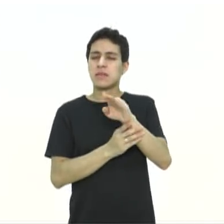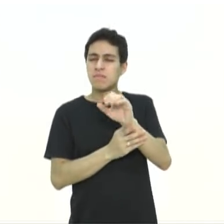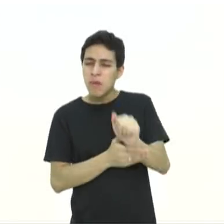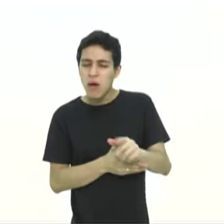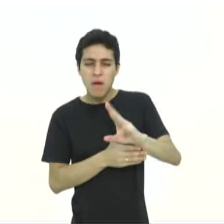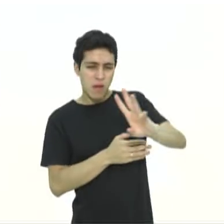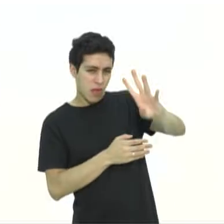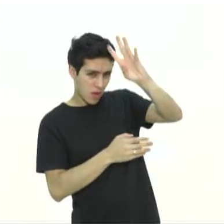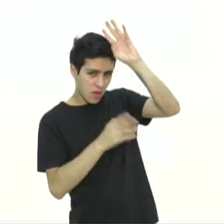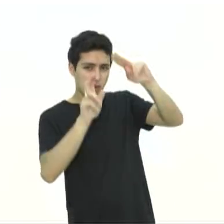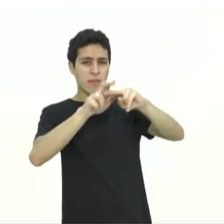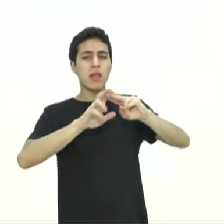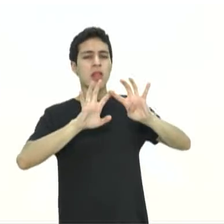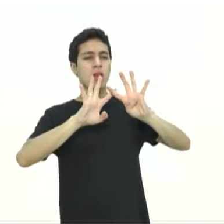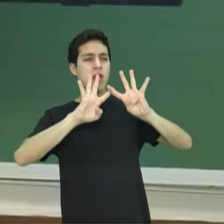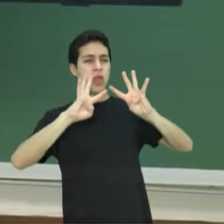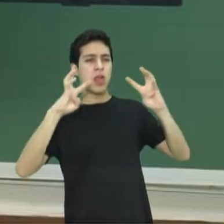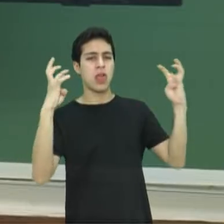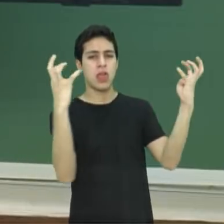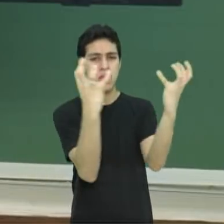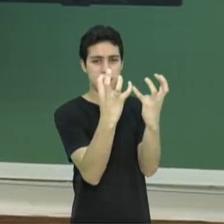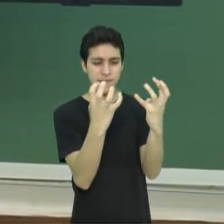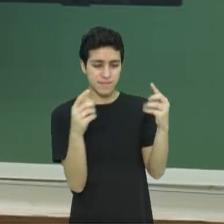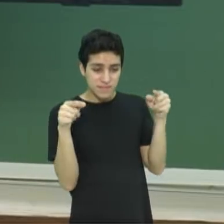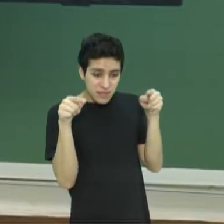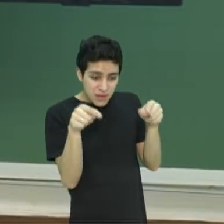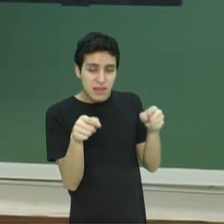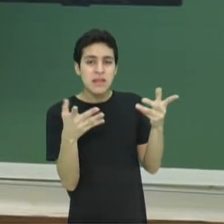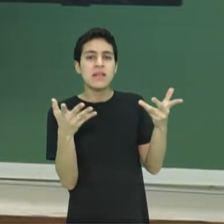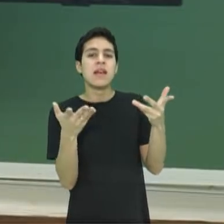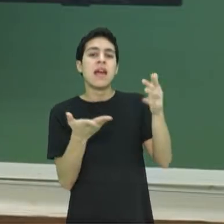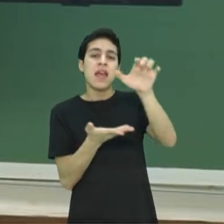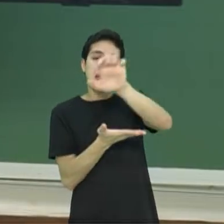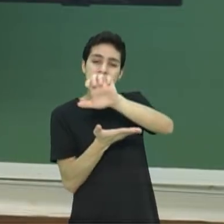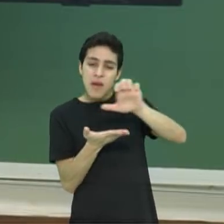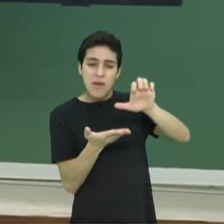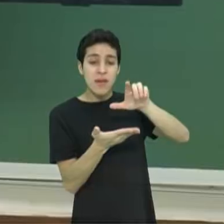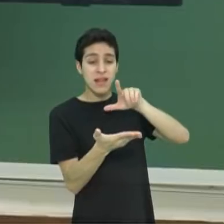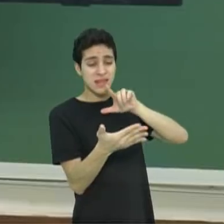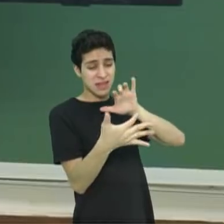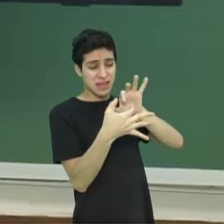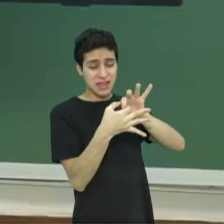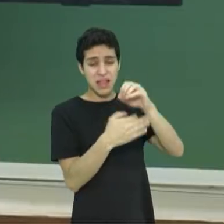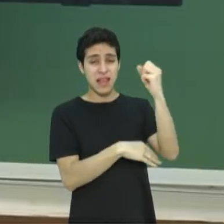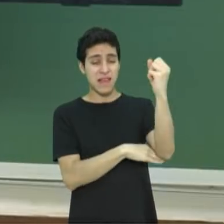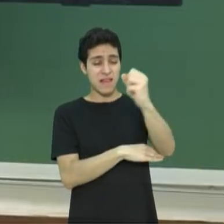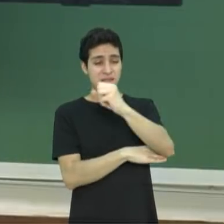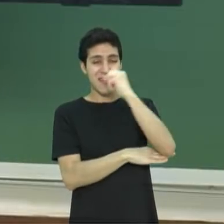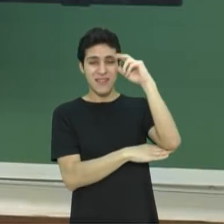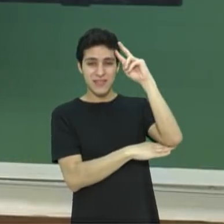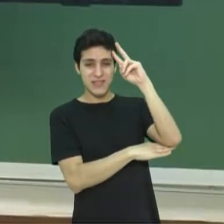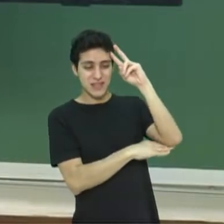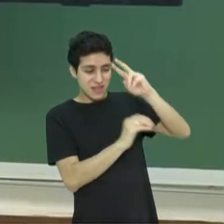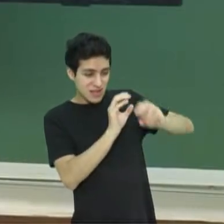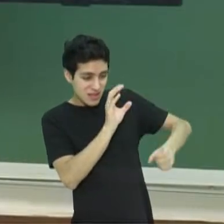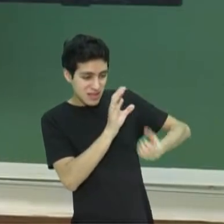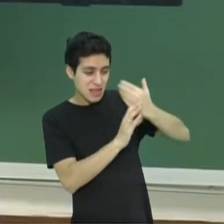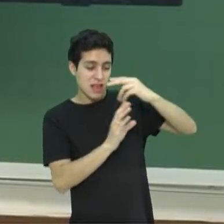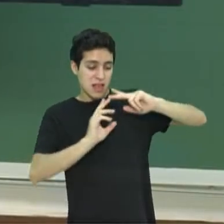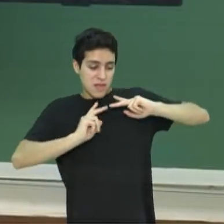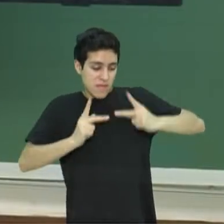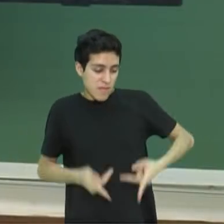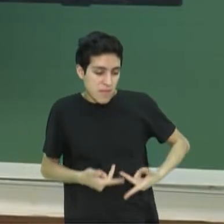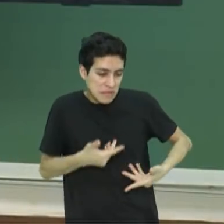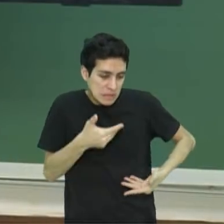com o Coliseu de Roma. Então, a Europa, como faz parte da história da civilização, né?